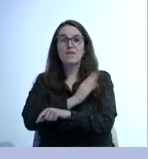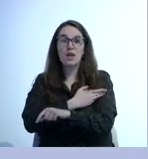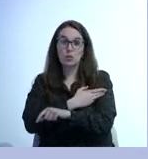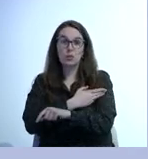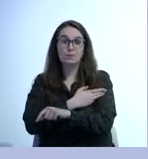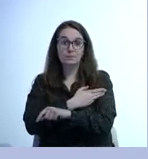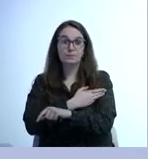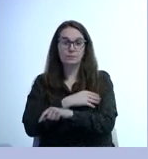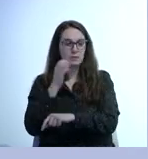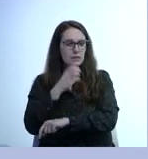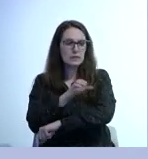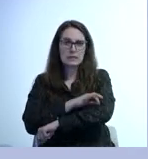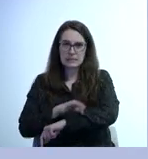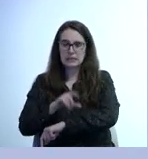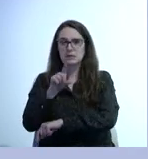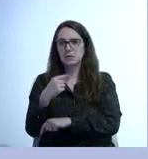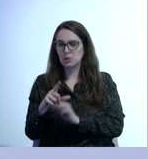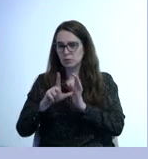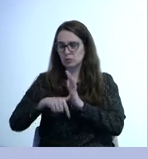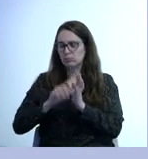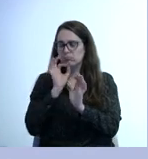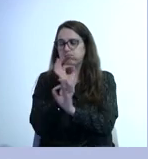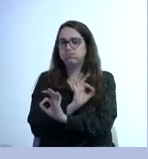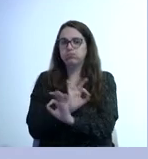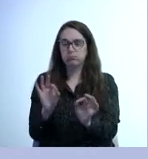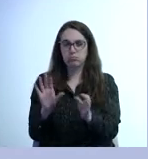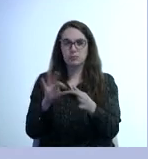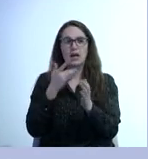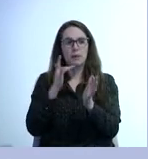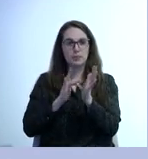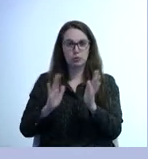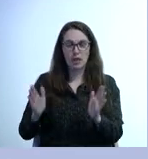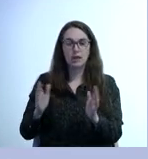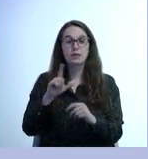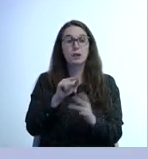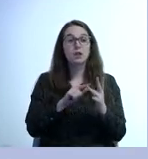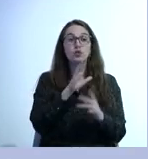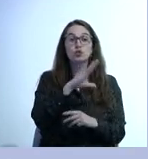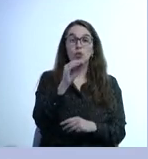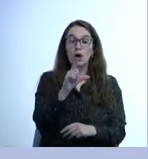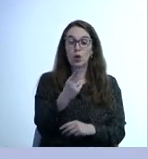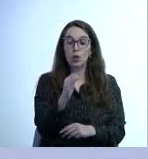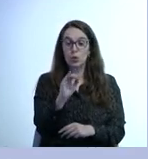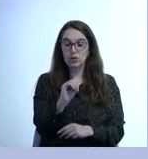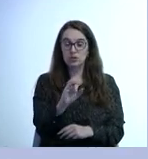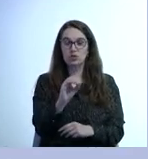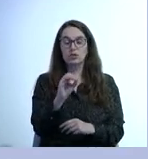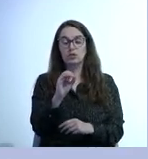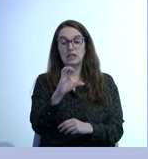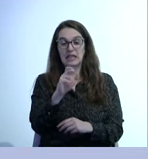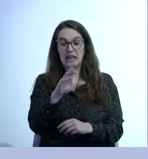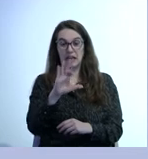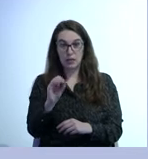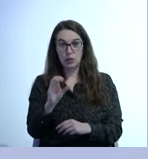onde o CISA também tem um projeto magnífico da biblioteca, e o João Luís Carrilho da Graça tem uma